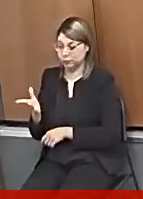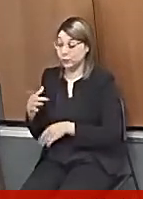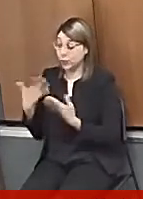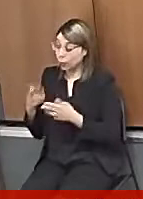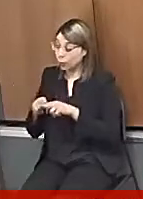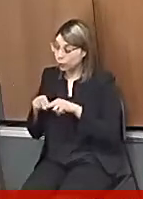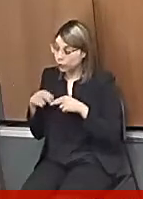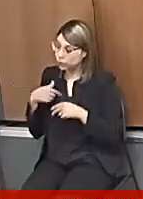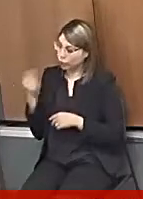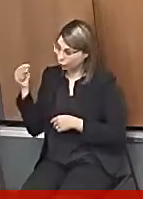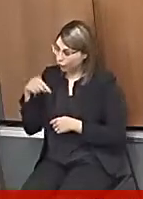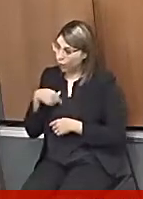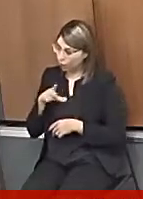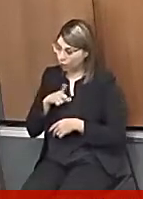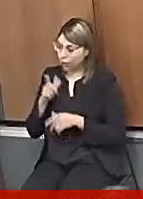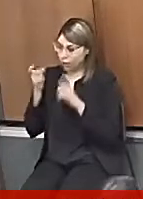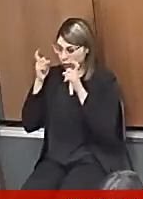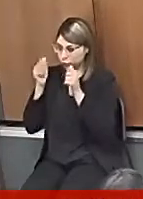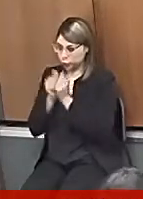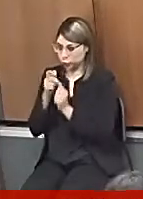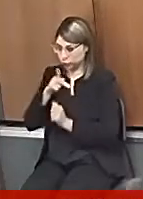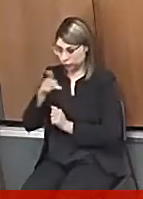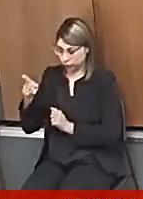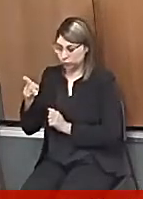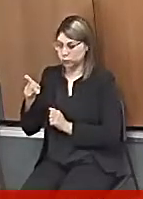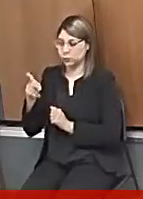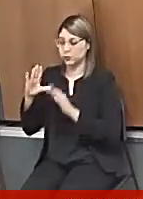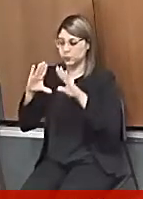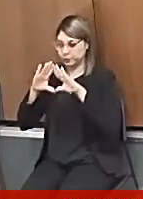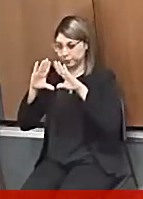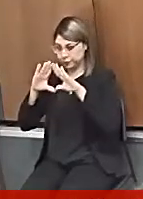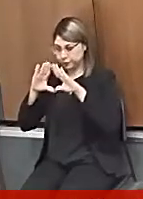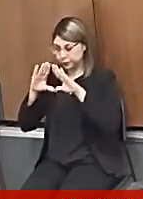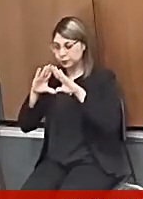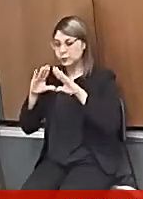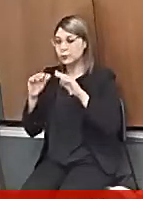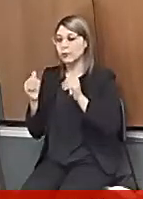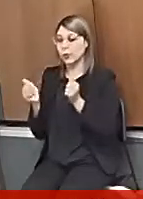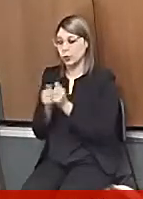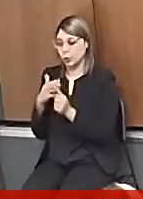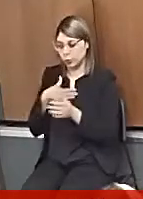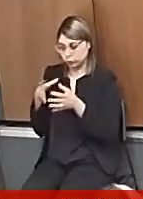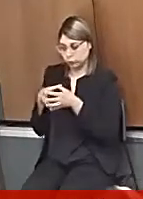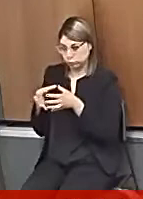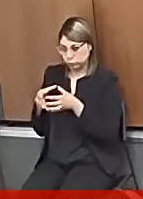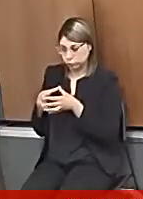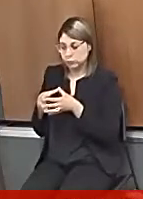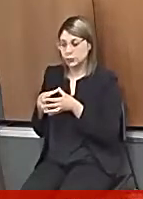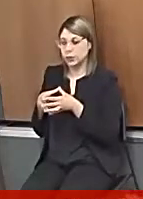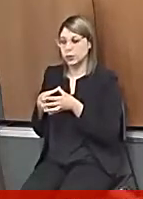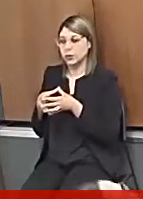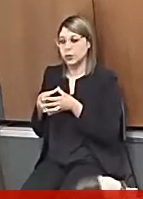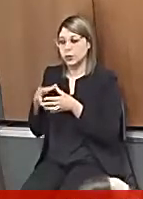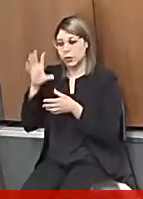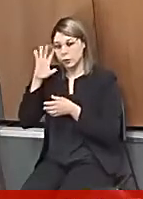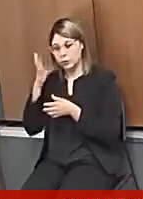que eu passei aqui eu tenho uma reunião com o presidente da assembléia com o nosso bloco para definir algumas questões